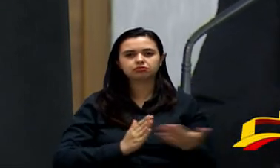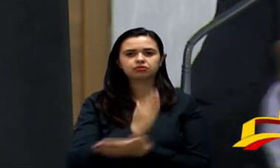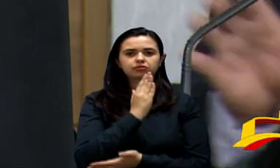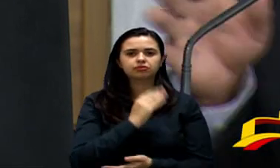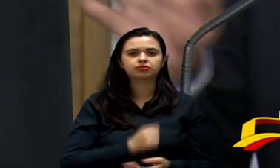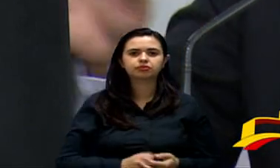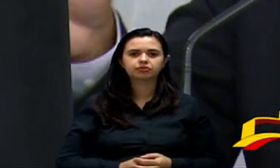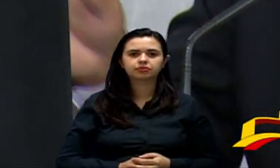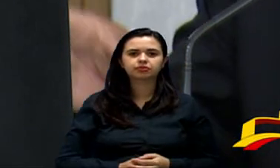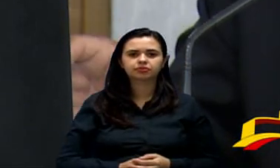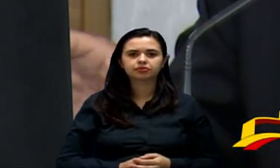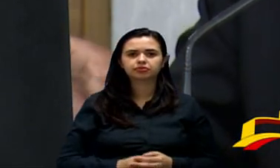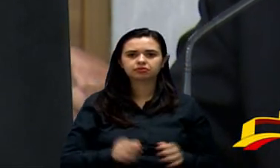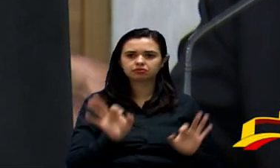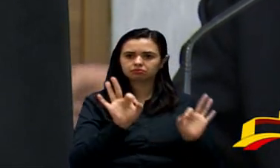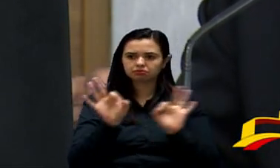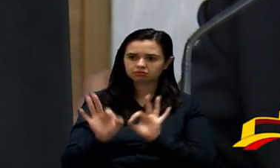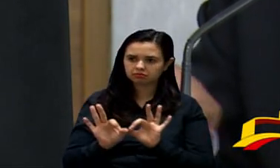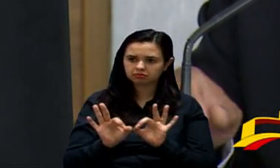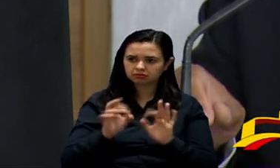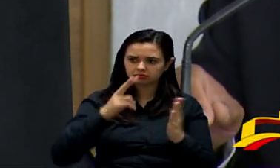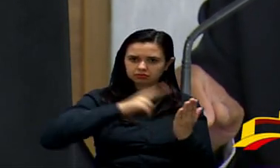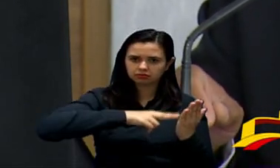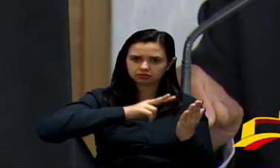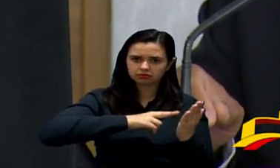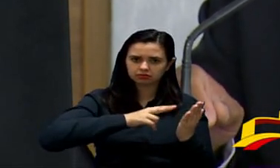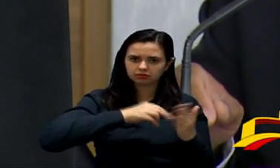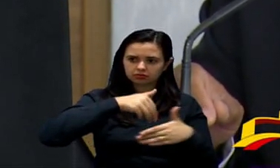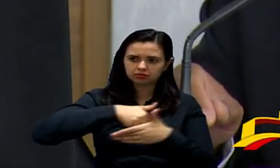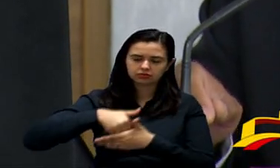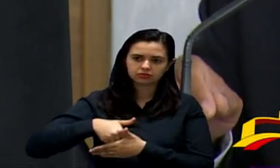aprovado. Nem, mas nenhum requerimento para trazer aqui para o nosso...